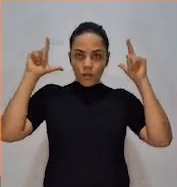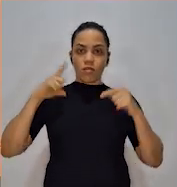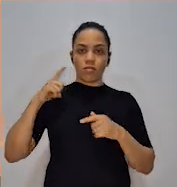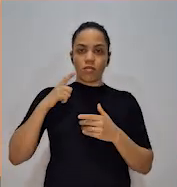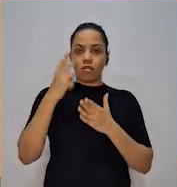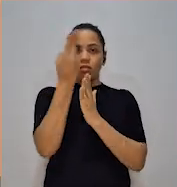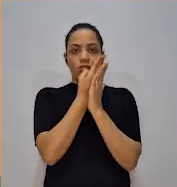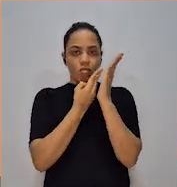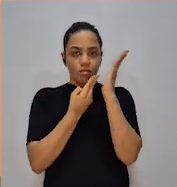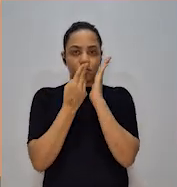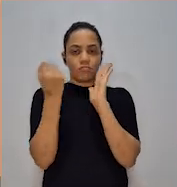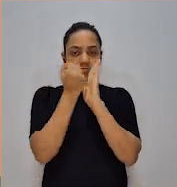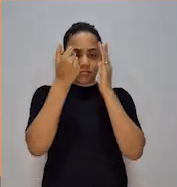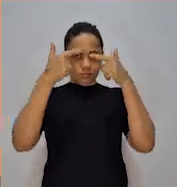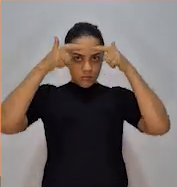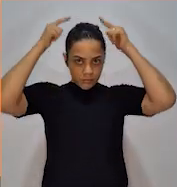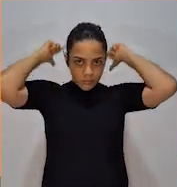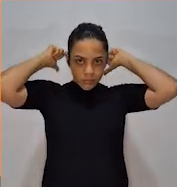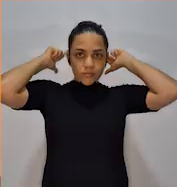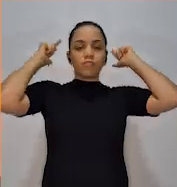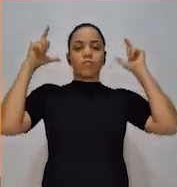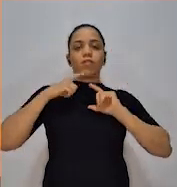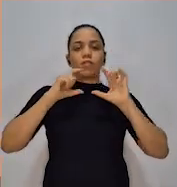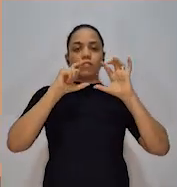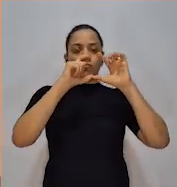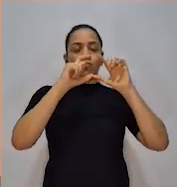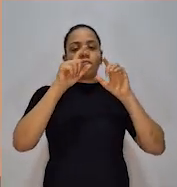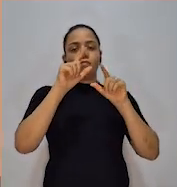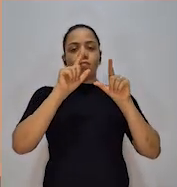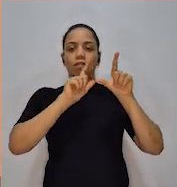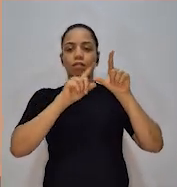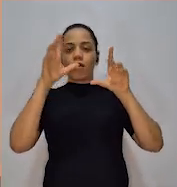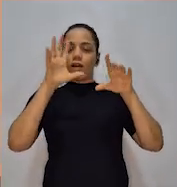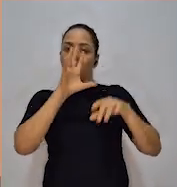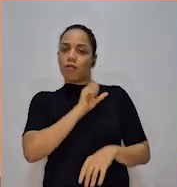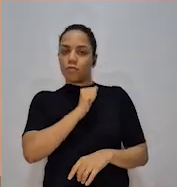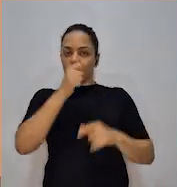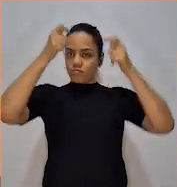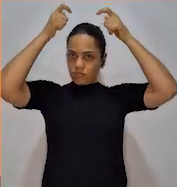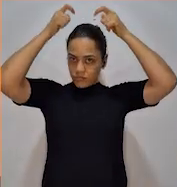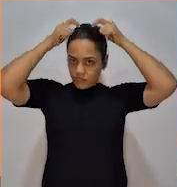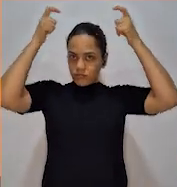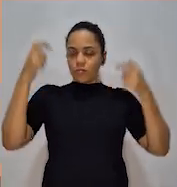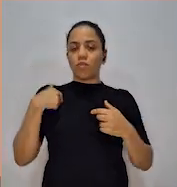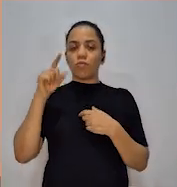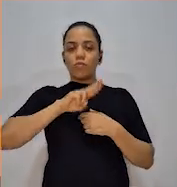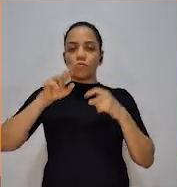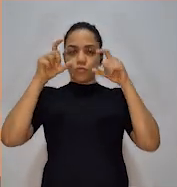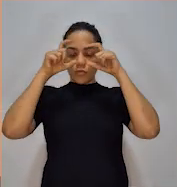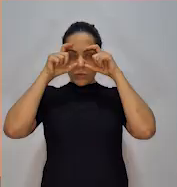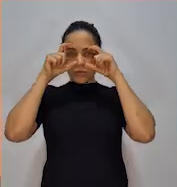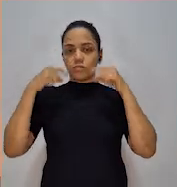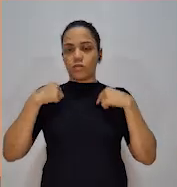na cabeça com o ideagrama do amor no centro. Uso óculos. Estou vestindo um vestido